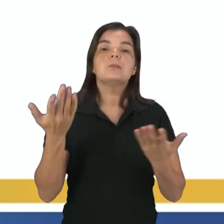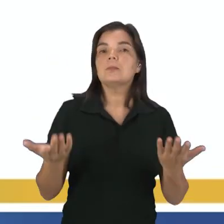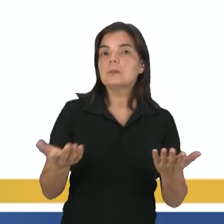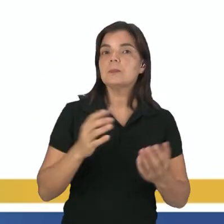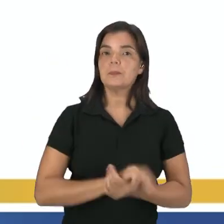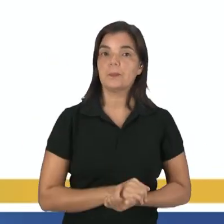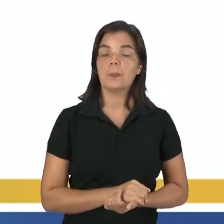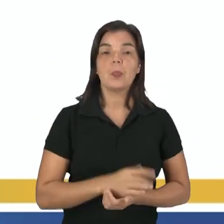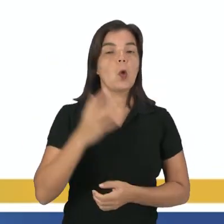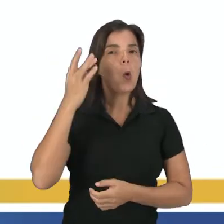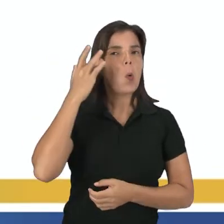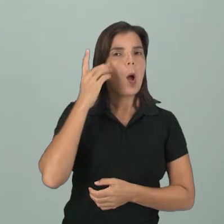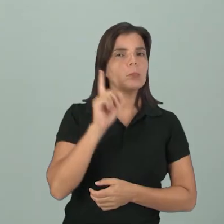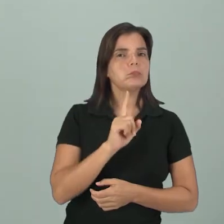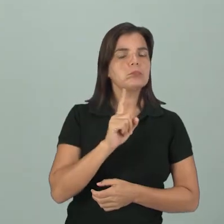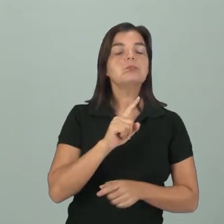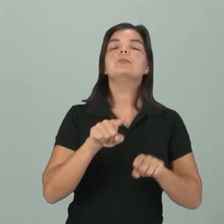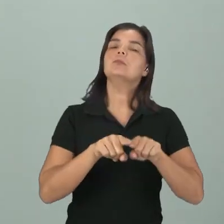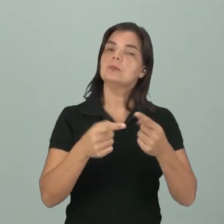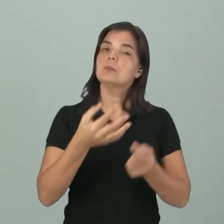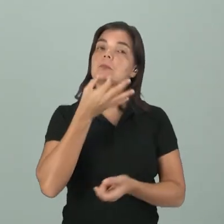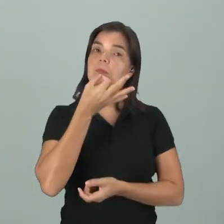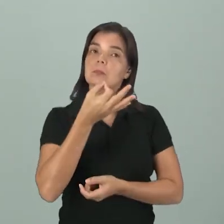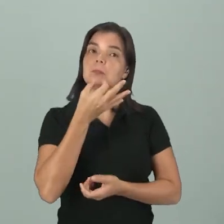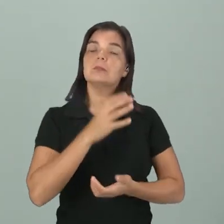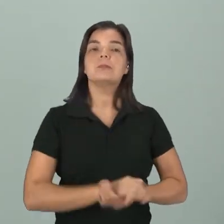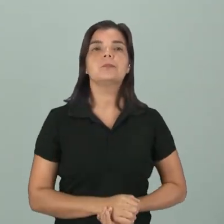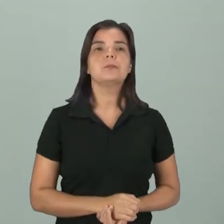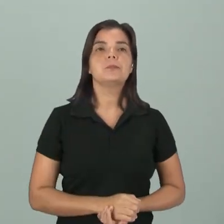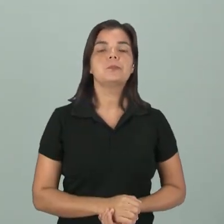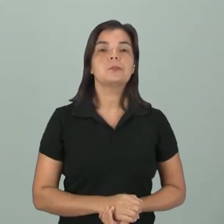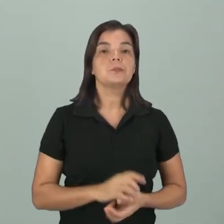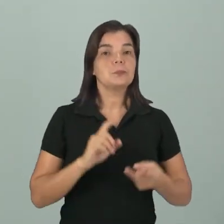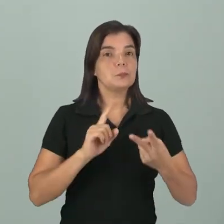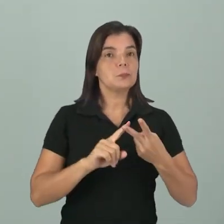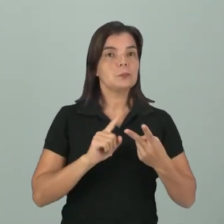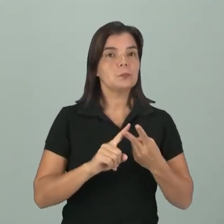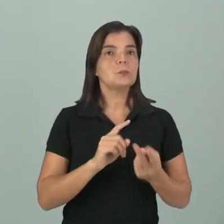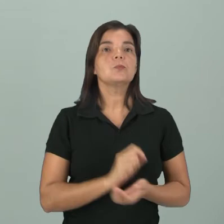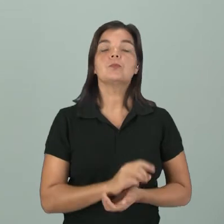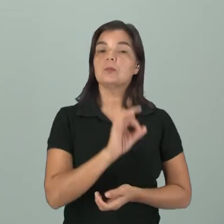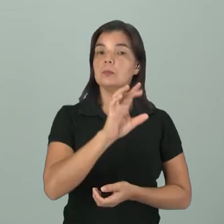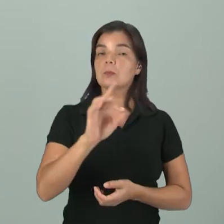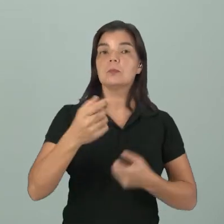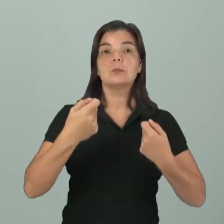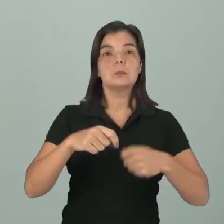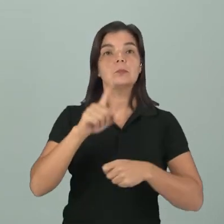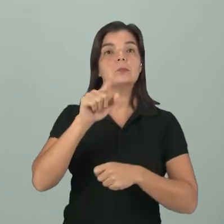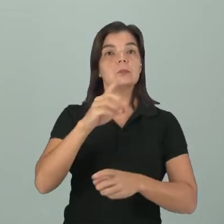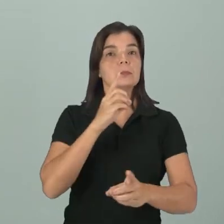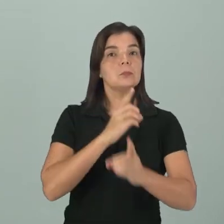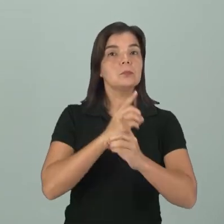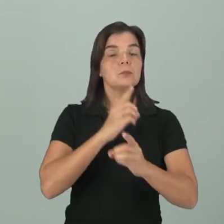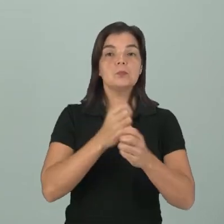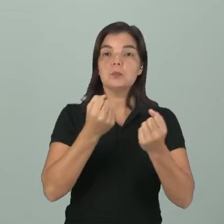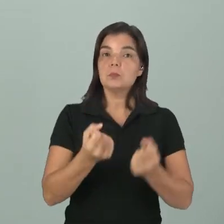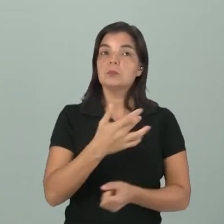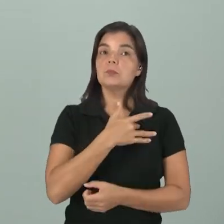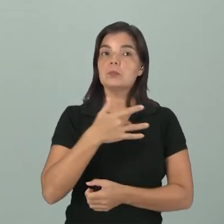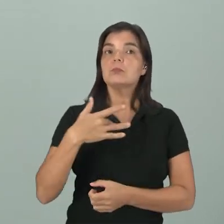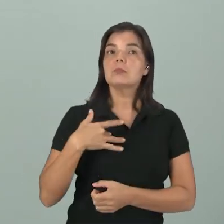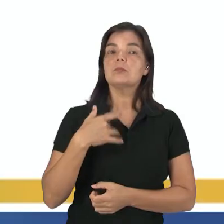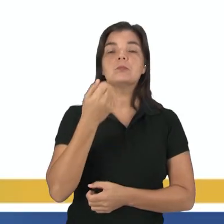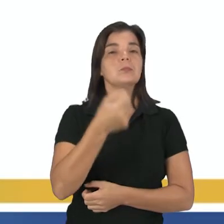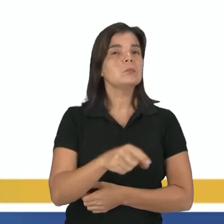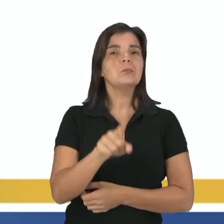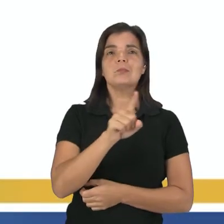então, o acho que não indica um posicionamento. Olhem o segundo trecho. O que cada um precisa é encontrar o seu